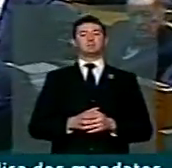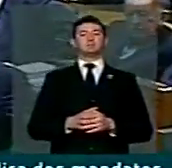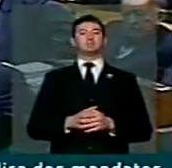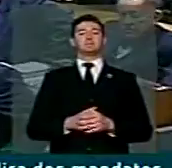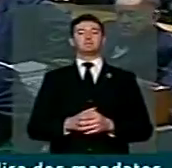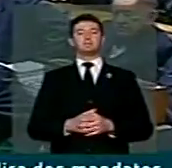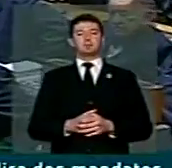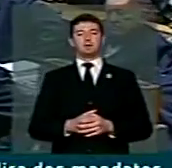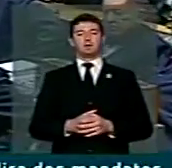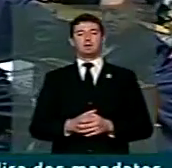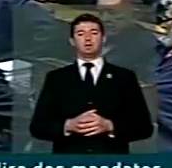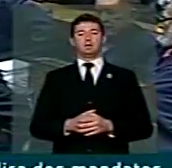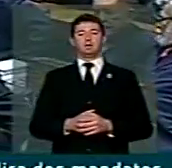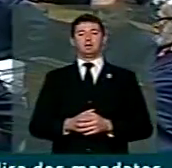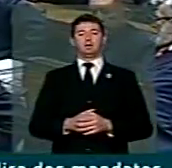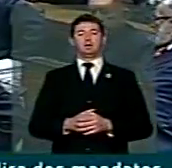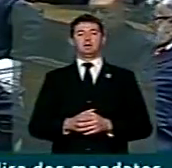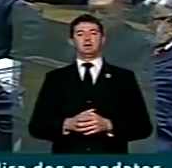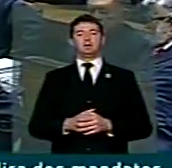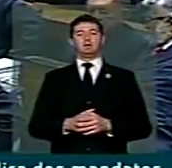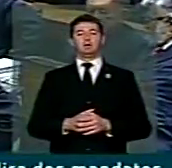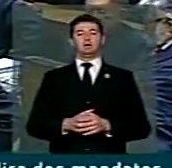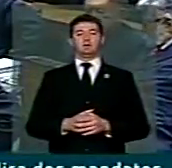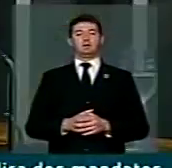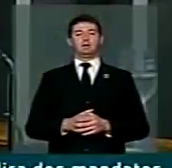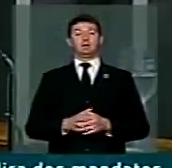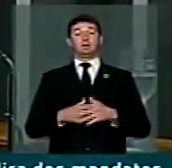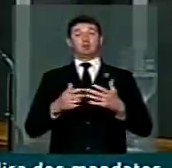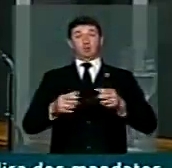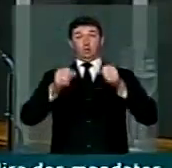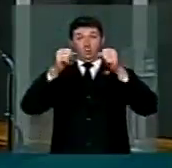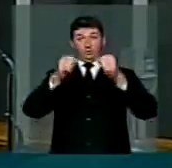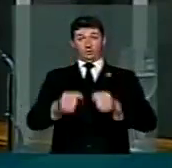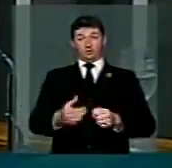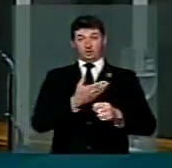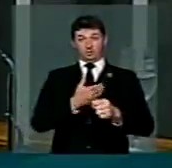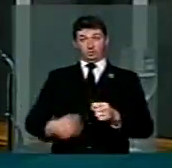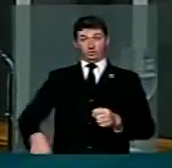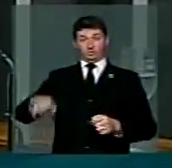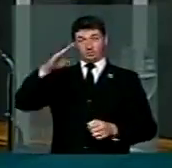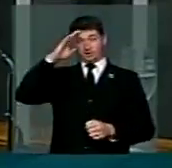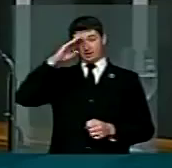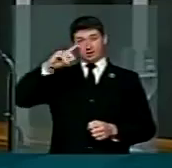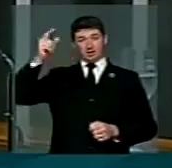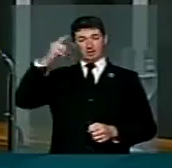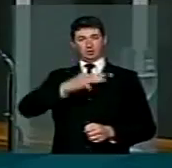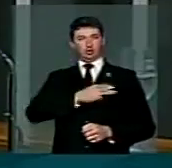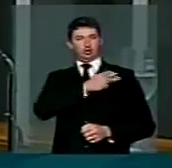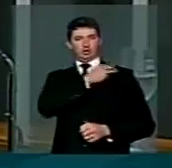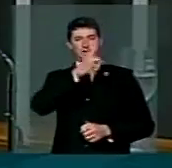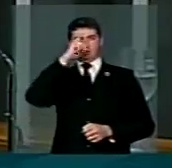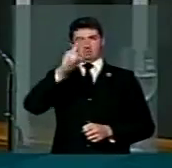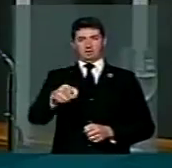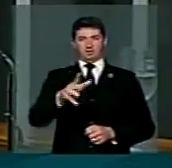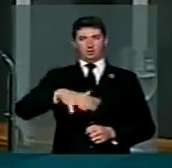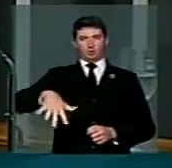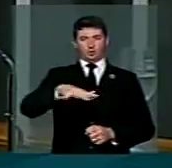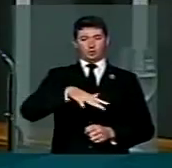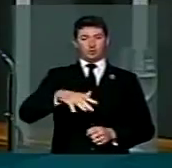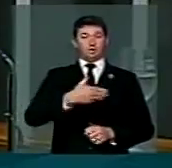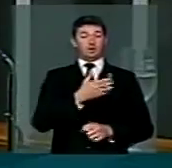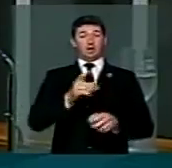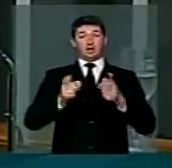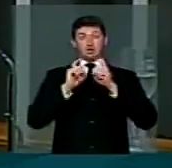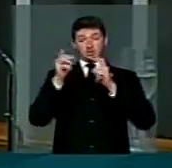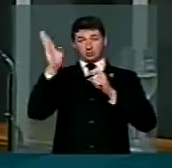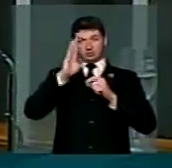Fica demonstrado, portanto, que o poder ditatorial dos generais militares, que governaram o país